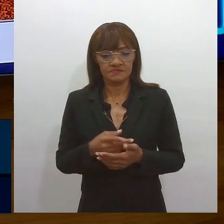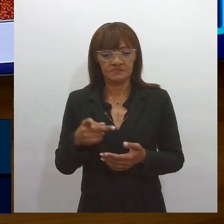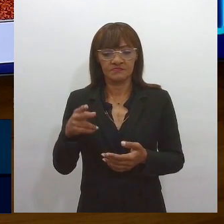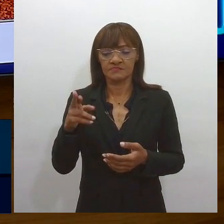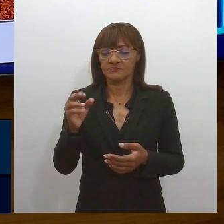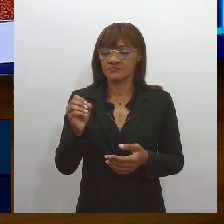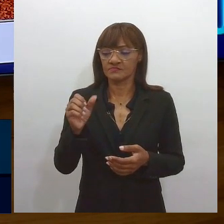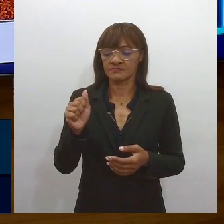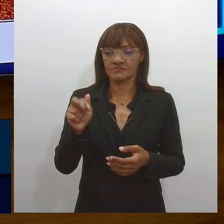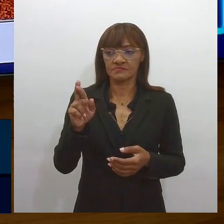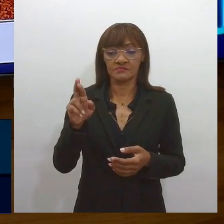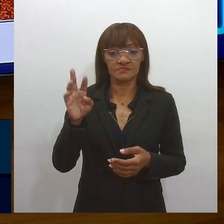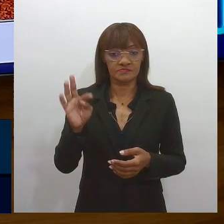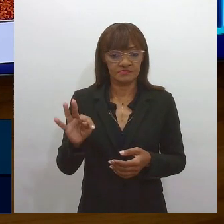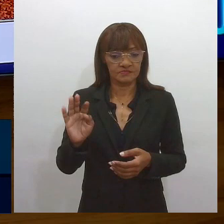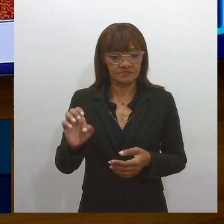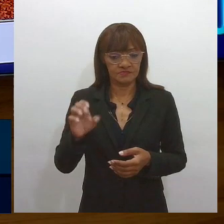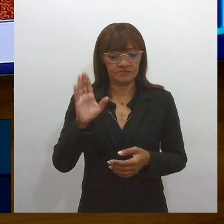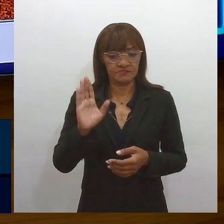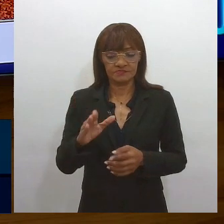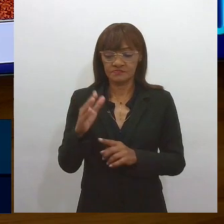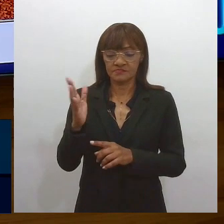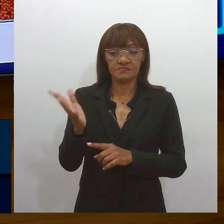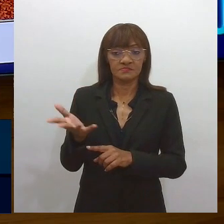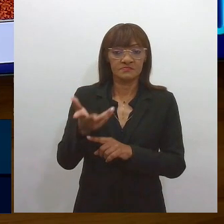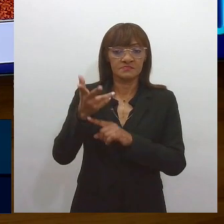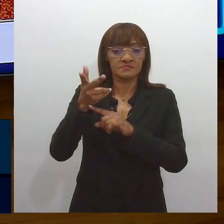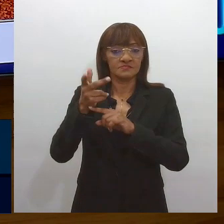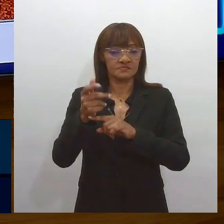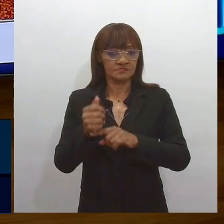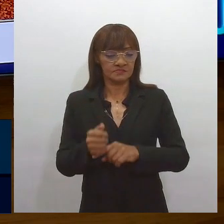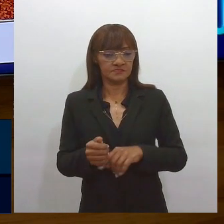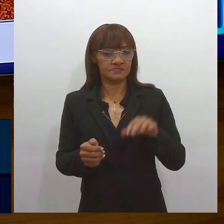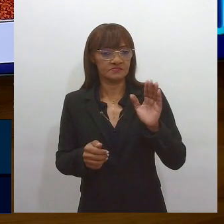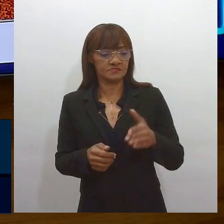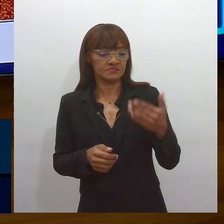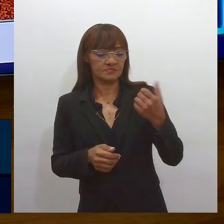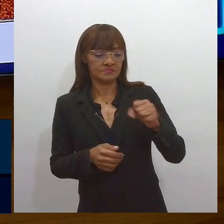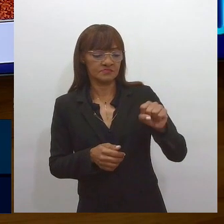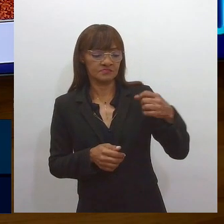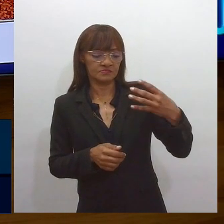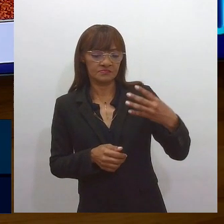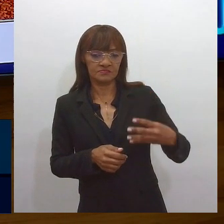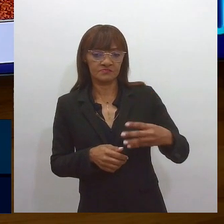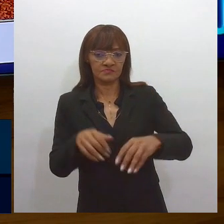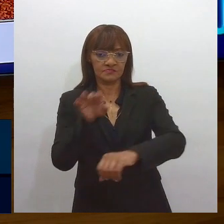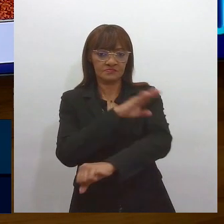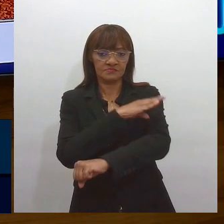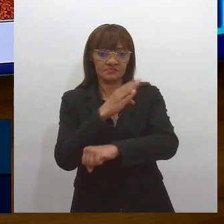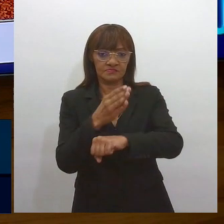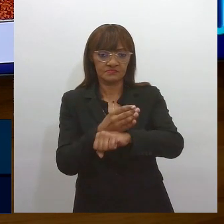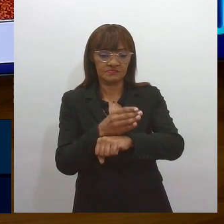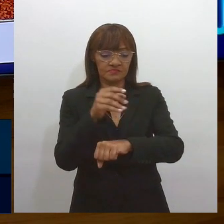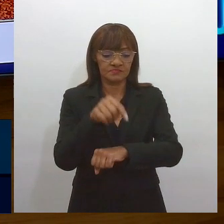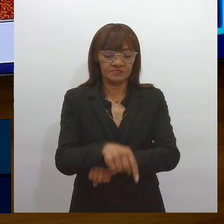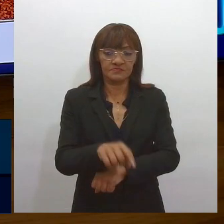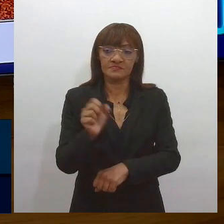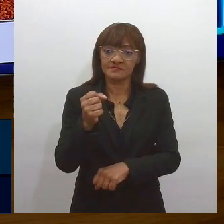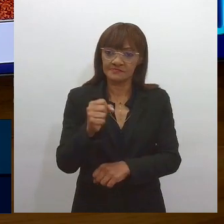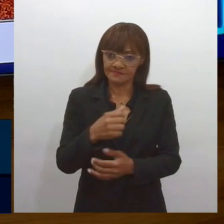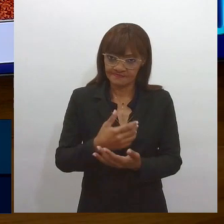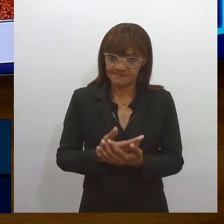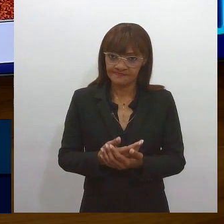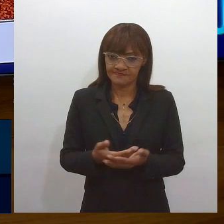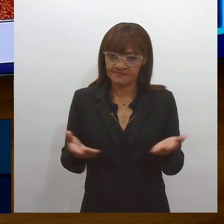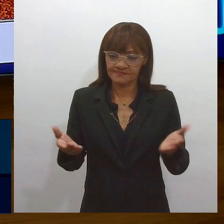repito nós temos cerca de 84 Pontes aqui no estado de Sergipe e hoje todas elas estão passando por um processo